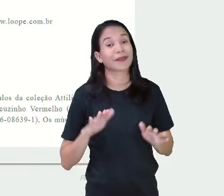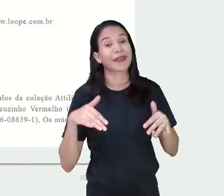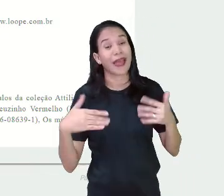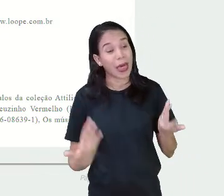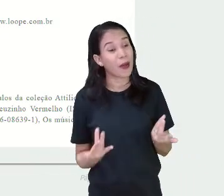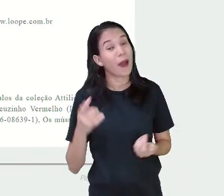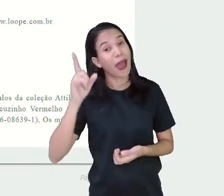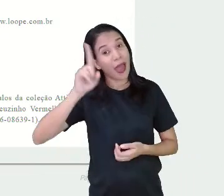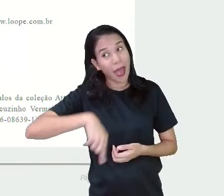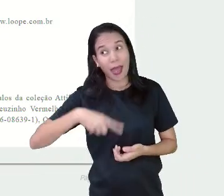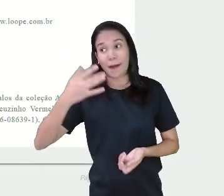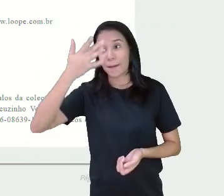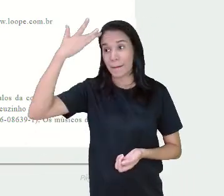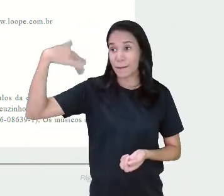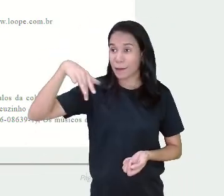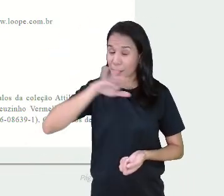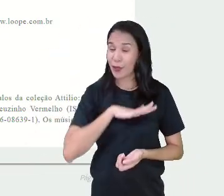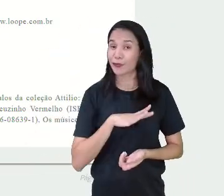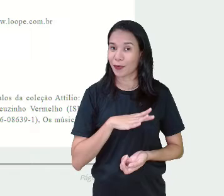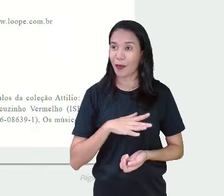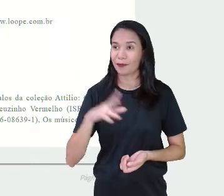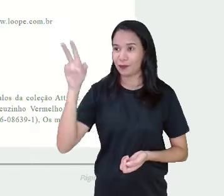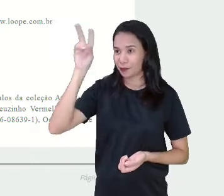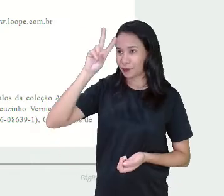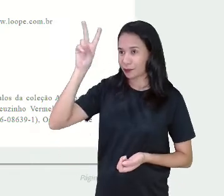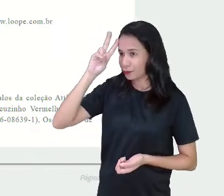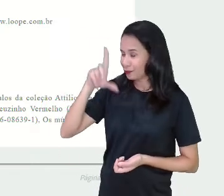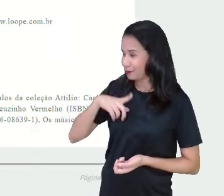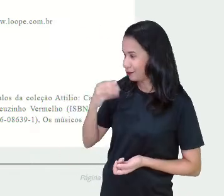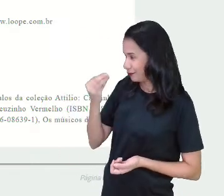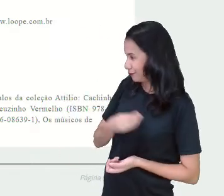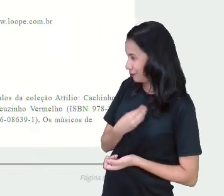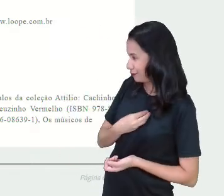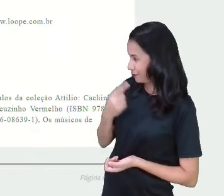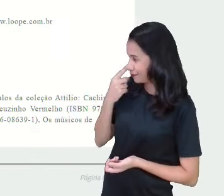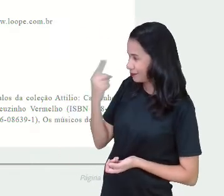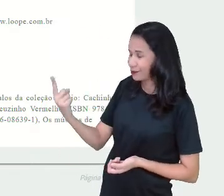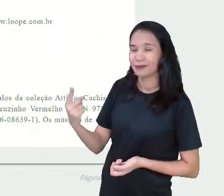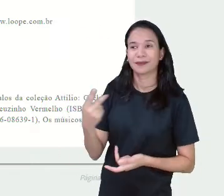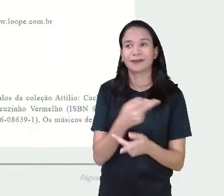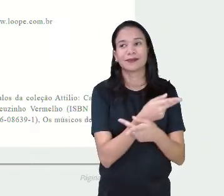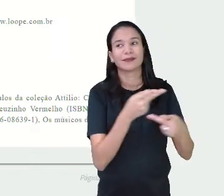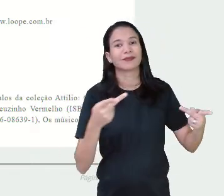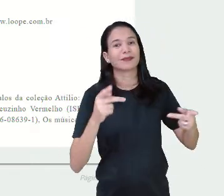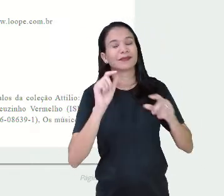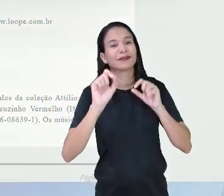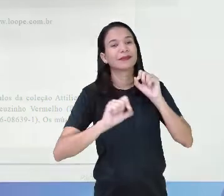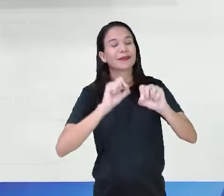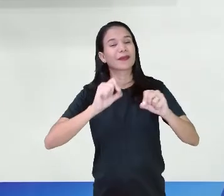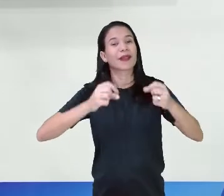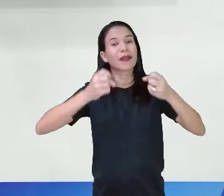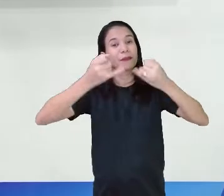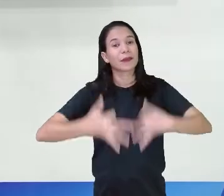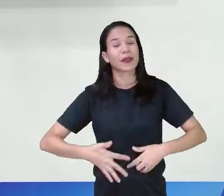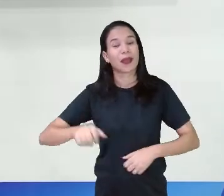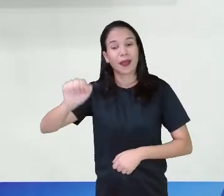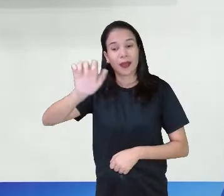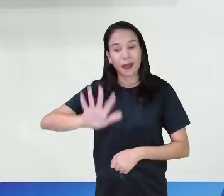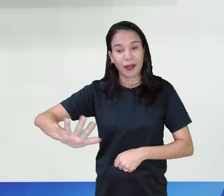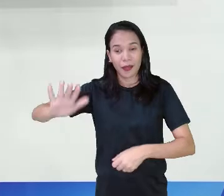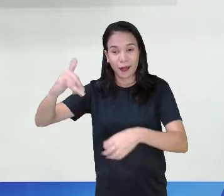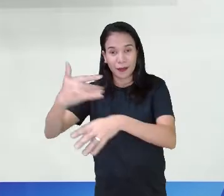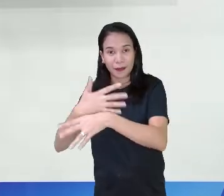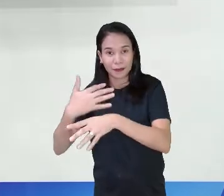Então é isso, minha gente. A história que eu trouxe para vocês hoje fala desses dois espaços,